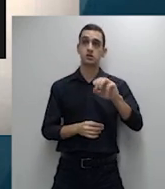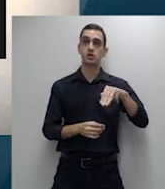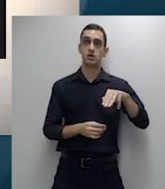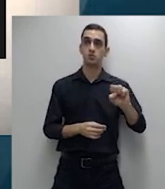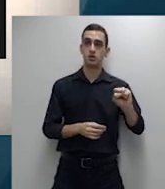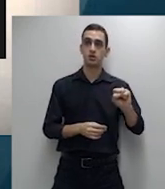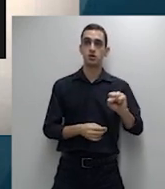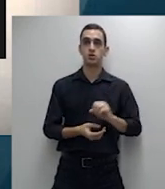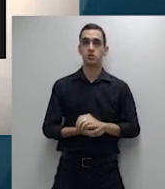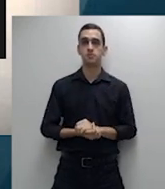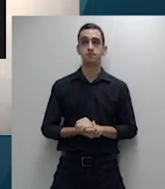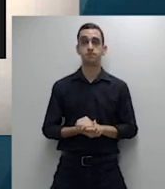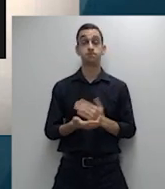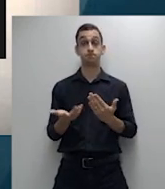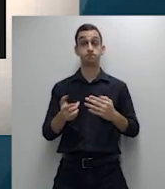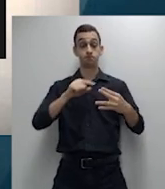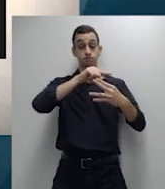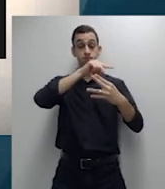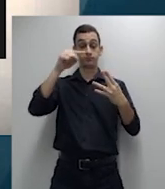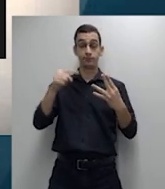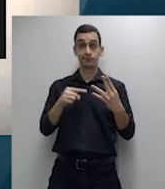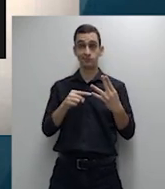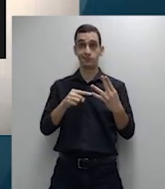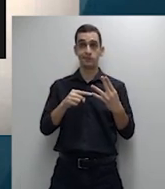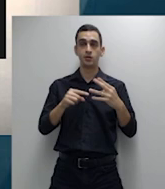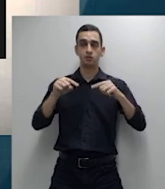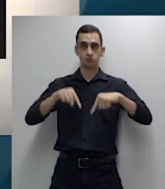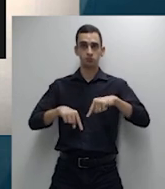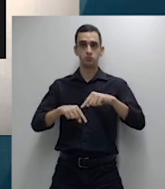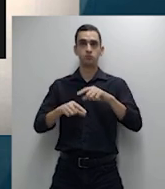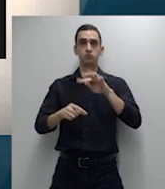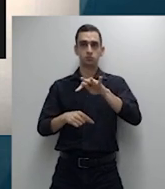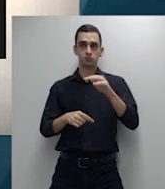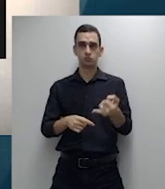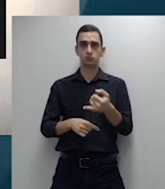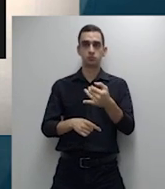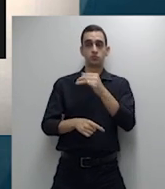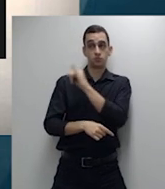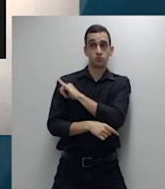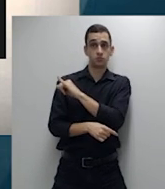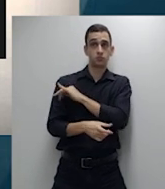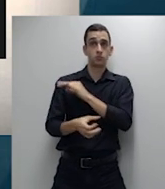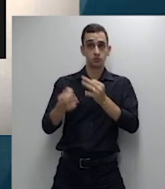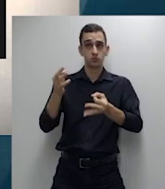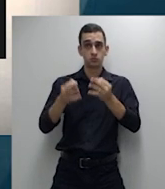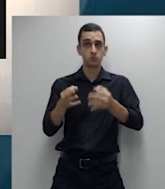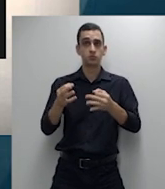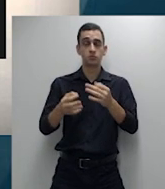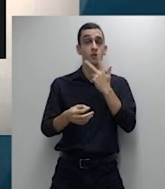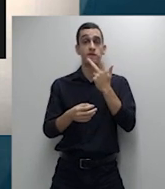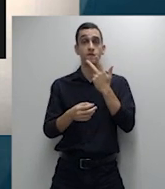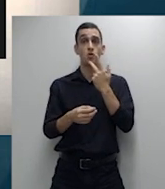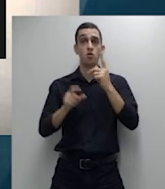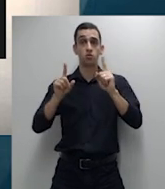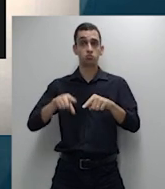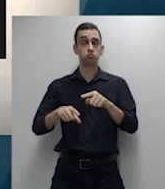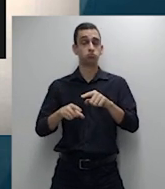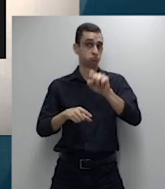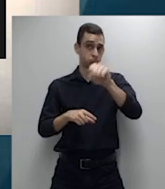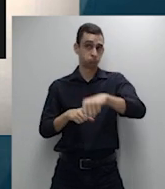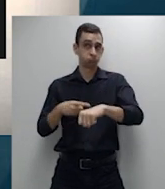ainda no Rio de Janeiro acolheu-se a tese de deslocação em Segunda instância é